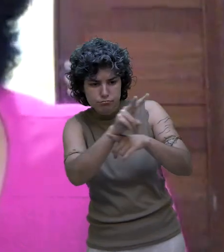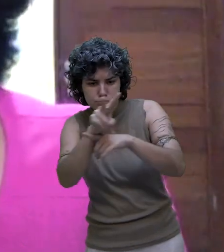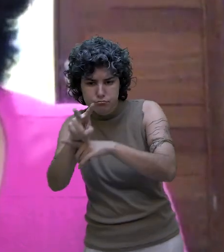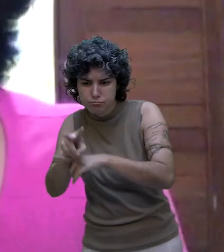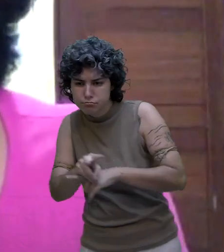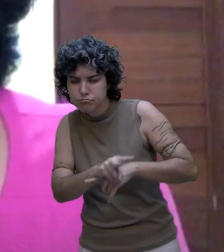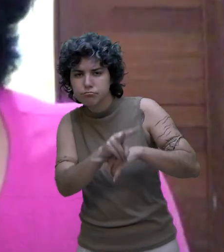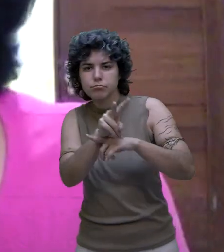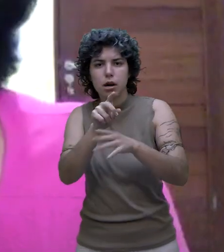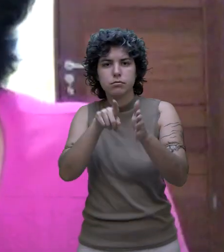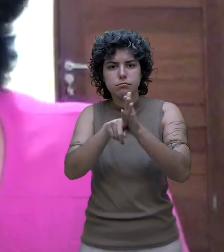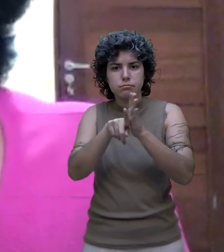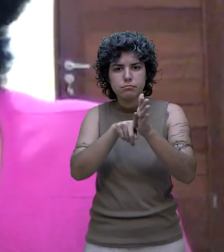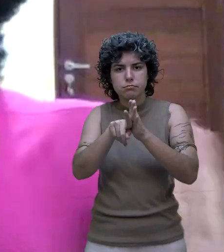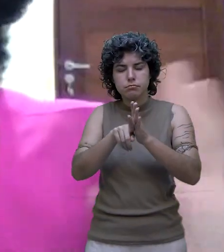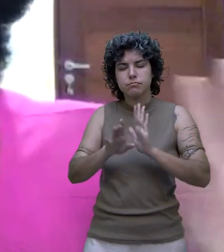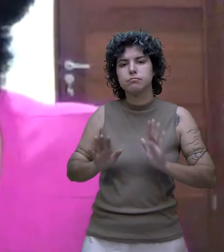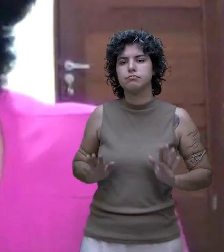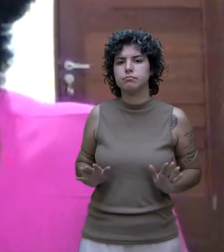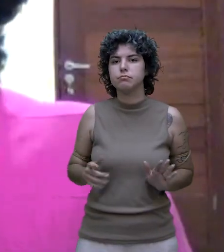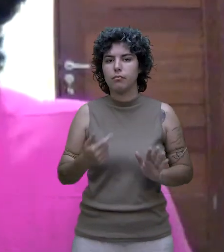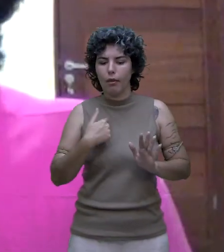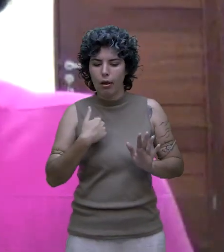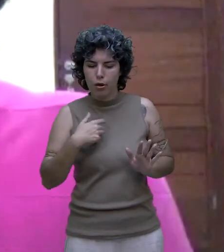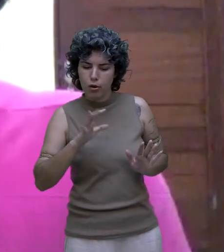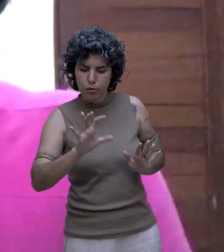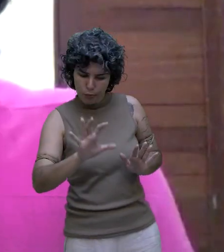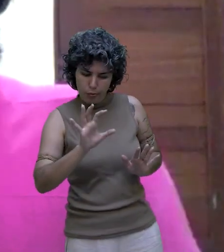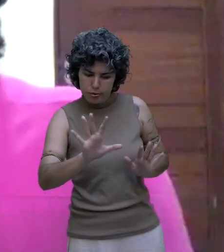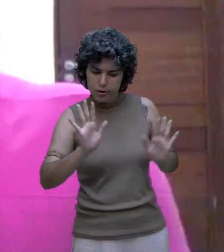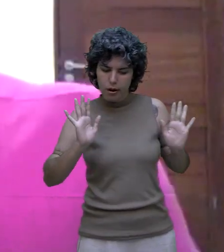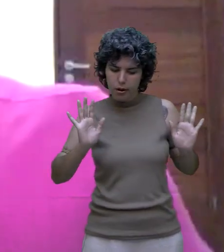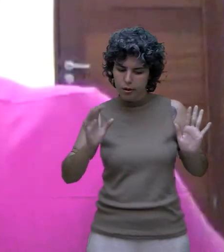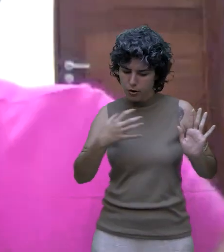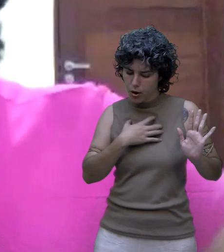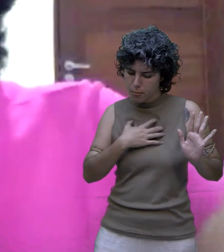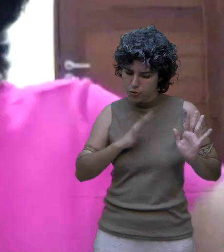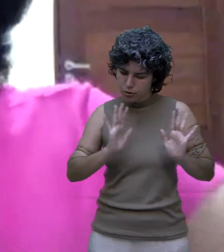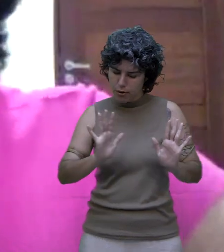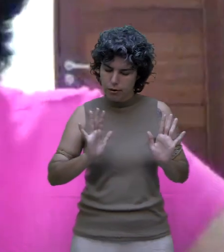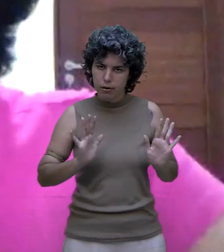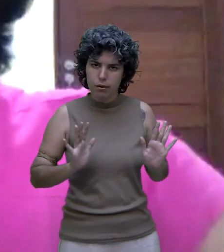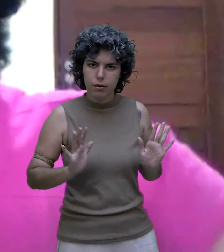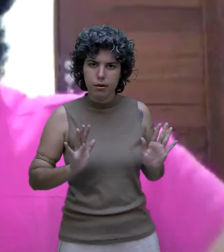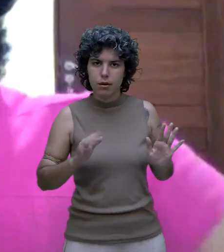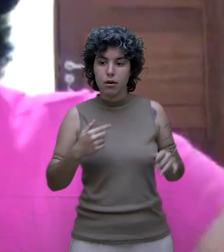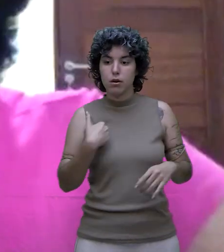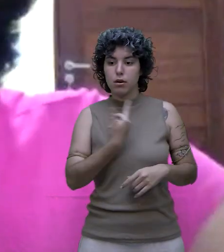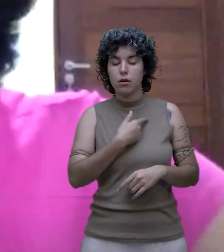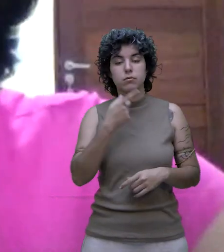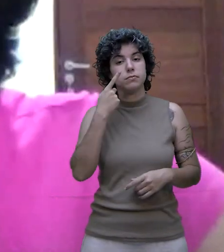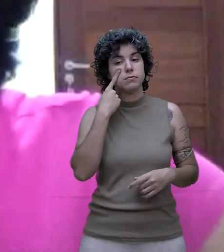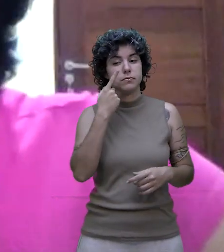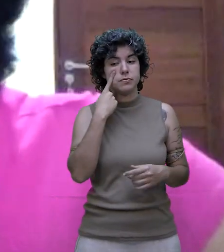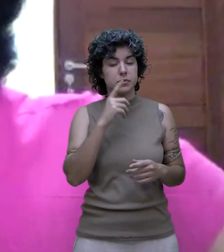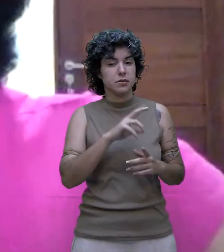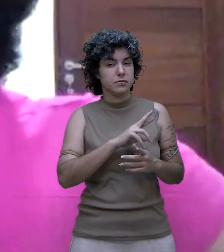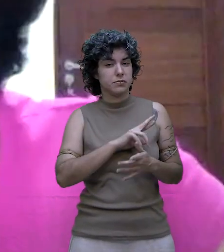para investigar. Eu sou dessa linhagem, né? Então, assim, a gente viu muitas coisas erradas, muitas coisas